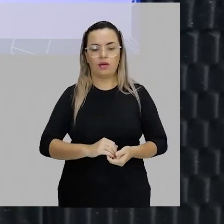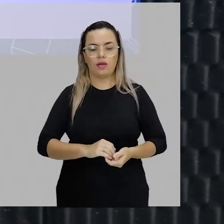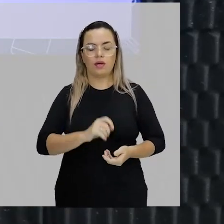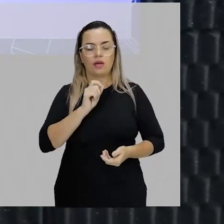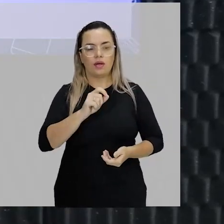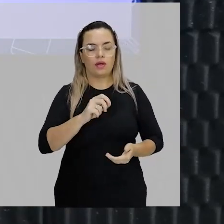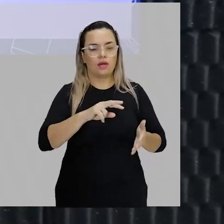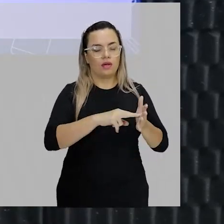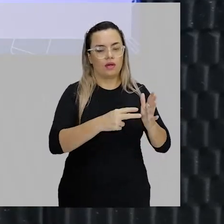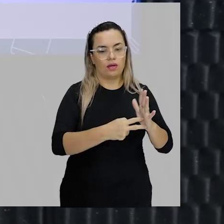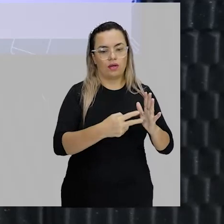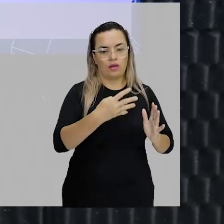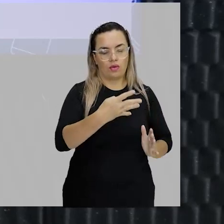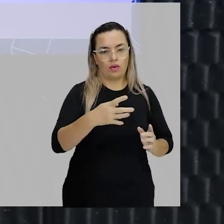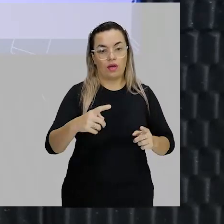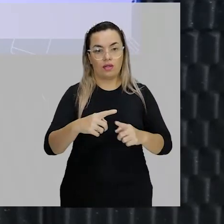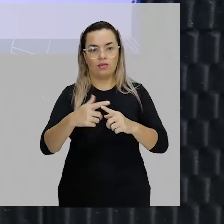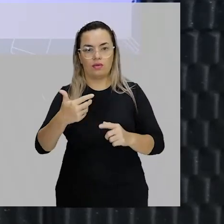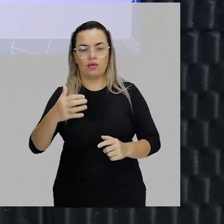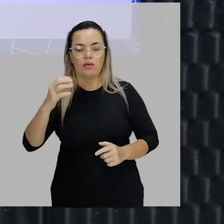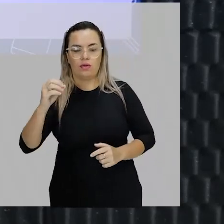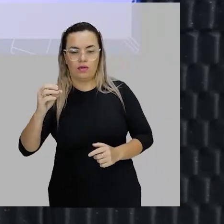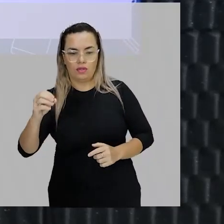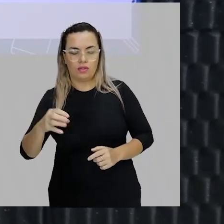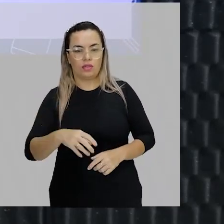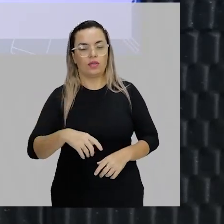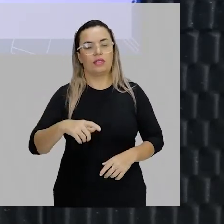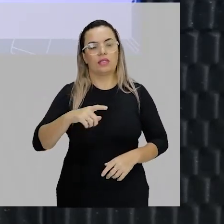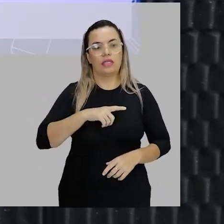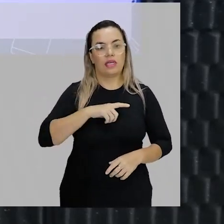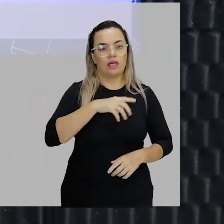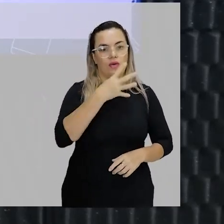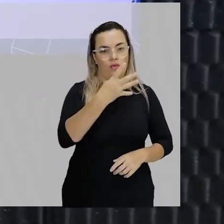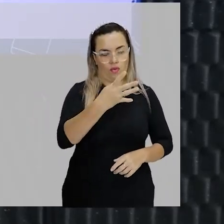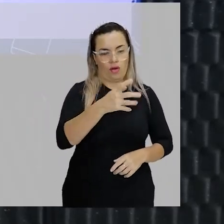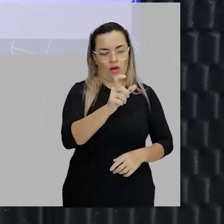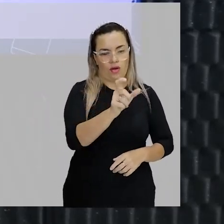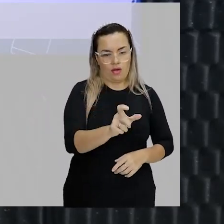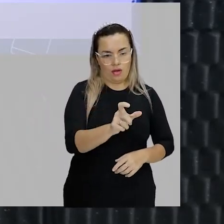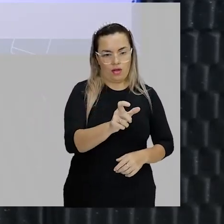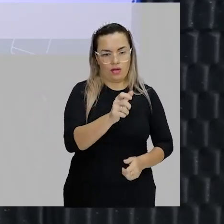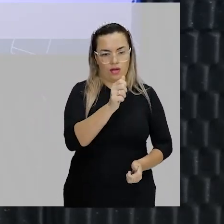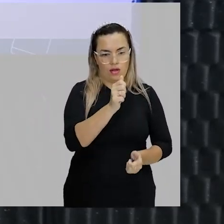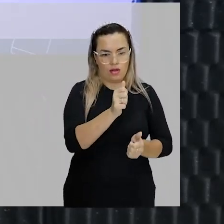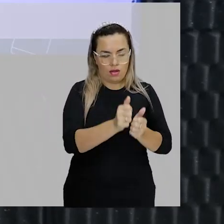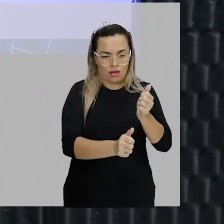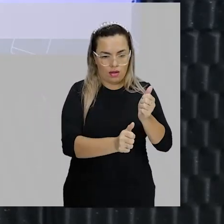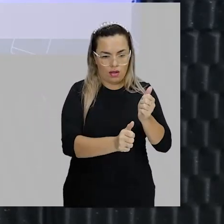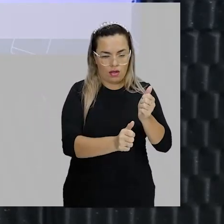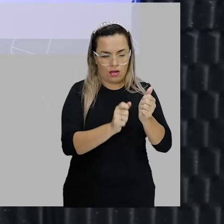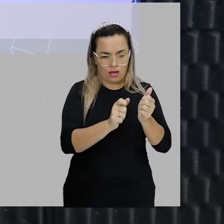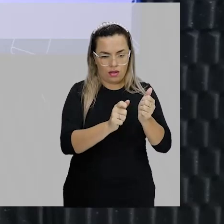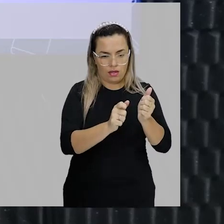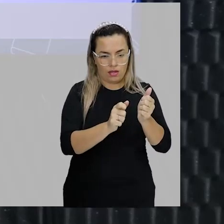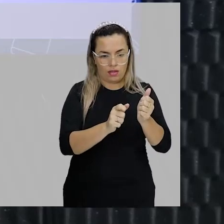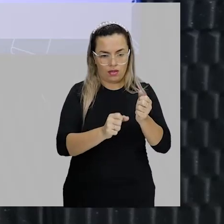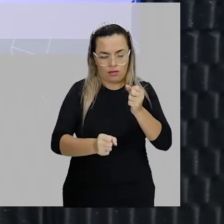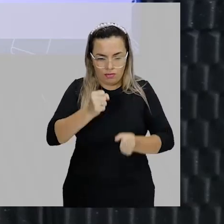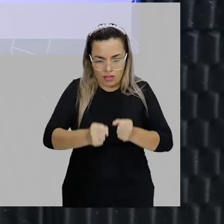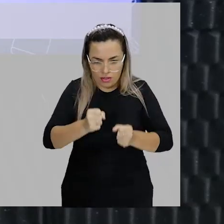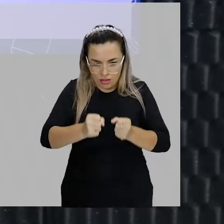4 atletas. Cada atleta irá percorrer a distância de 100 metros.